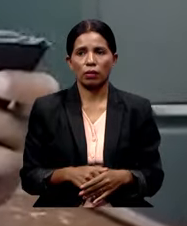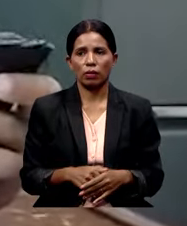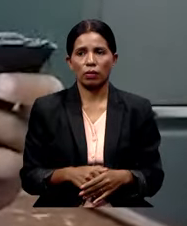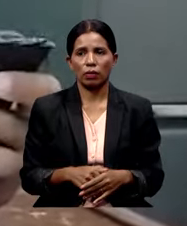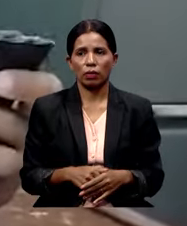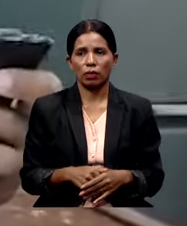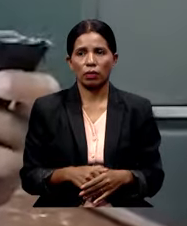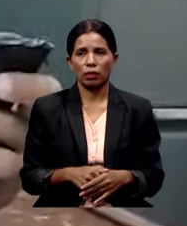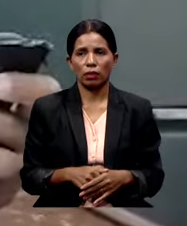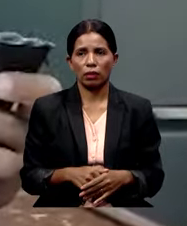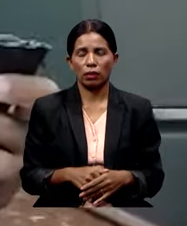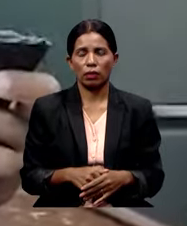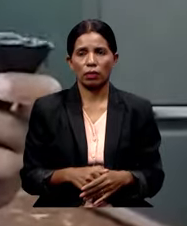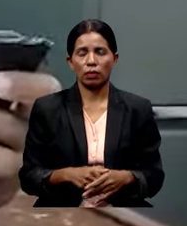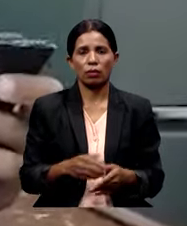iskutu durante operasam